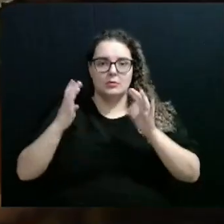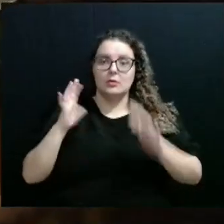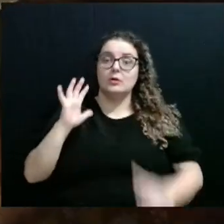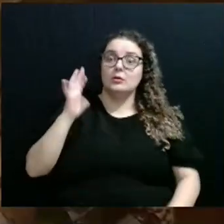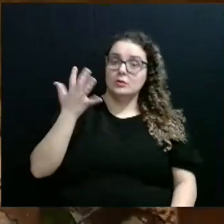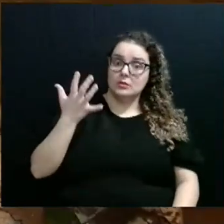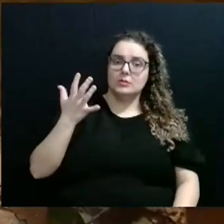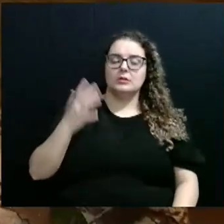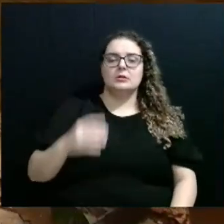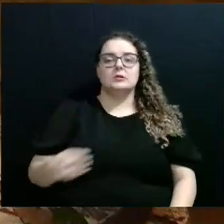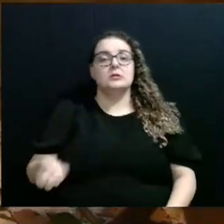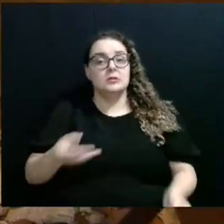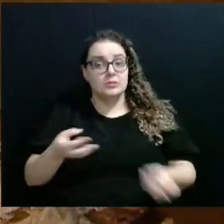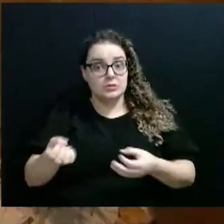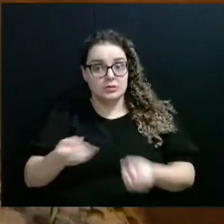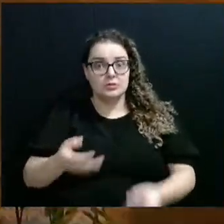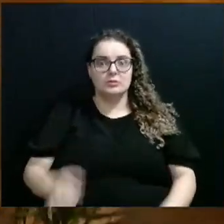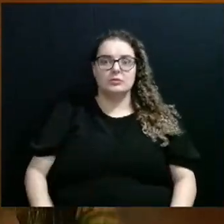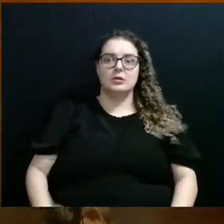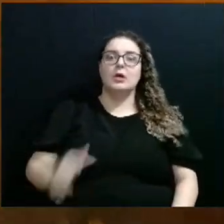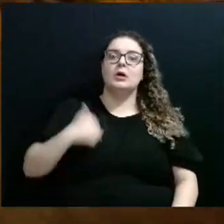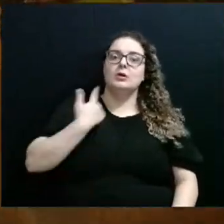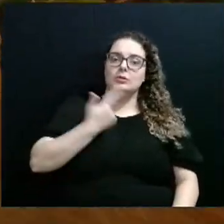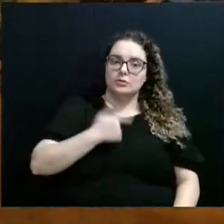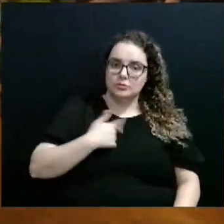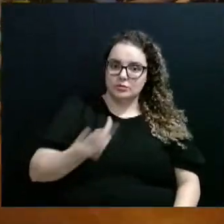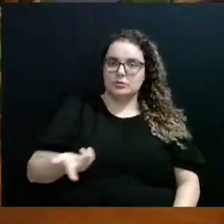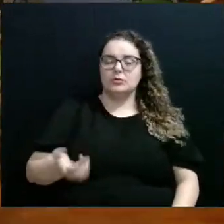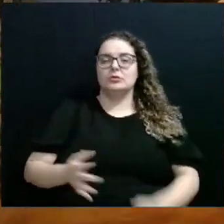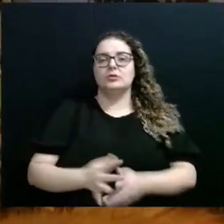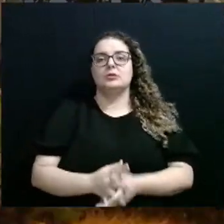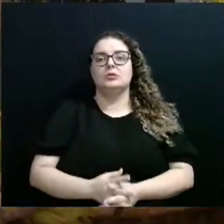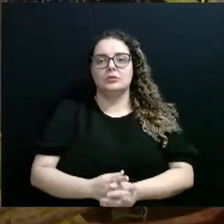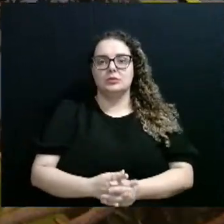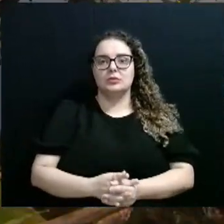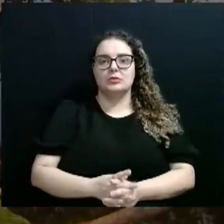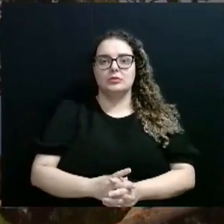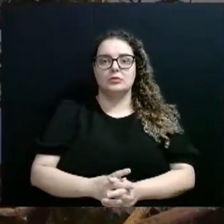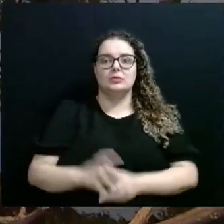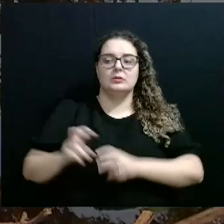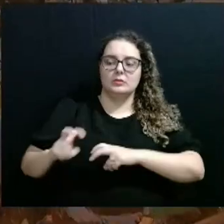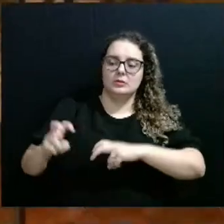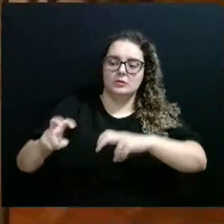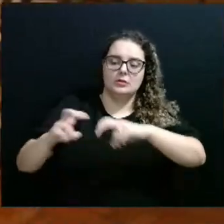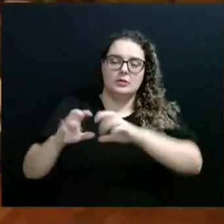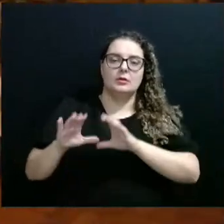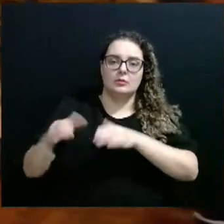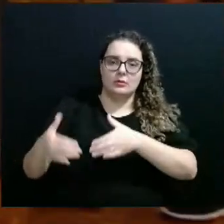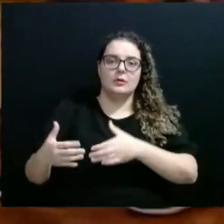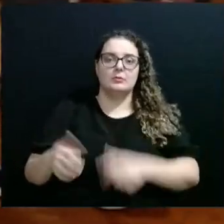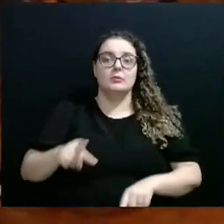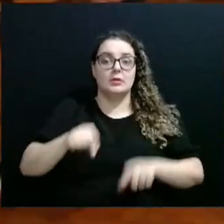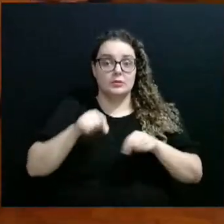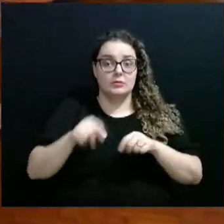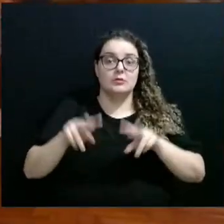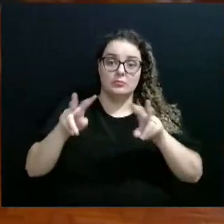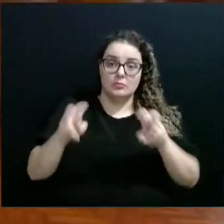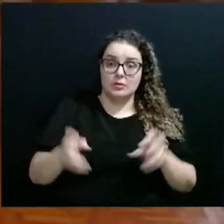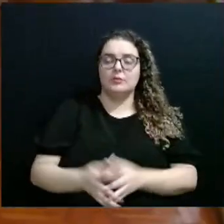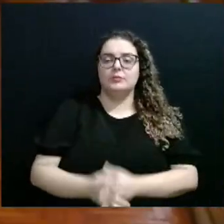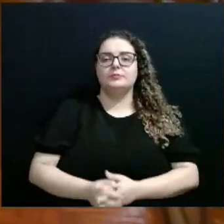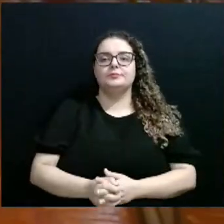recente. E aí a gente senta, né, as pessoas da equipe e nós escolhemos então o tema e depois a gente tem um conjunto